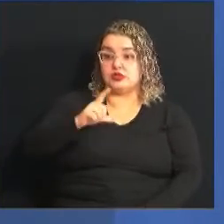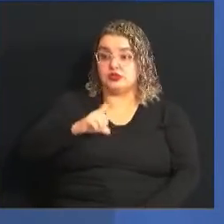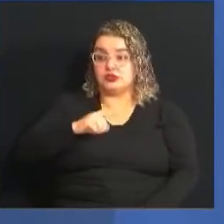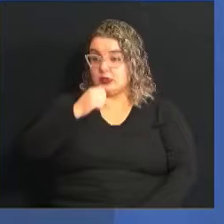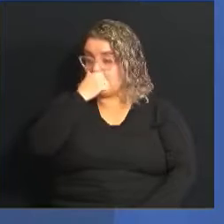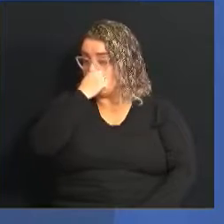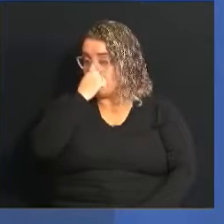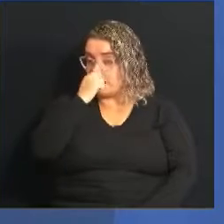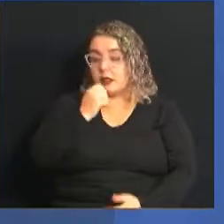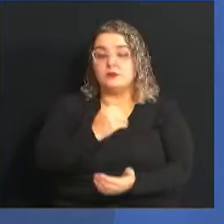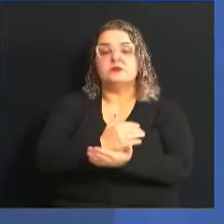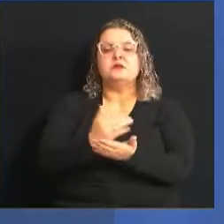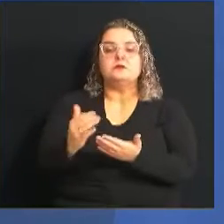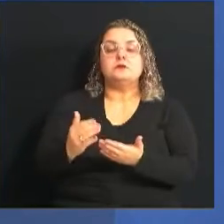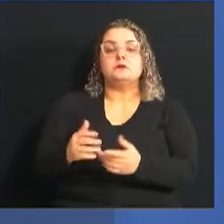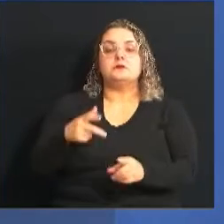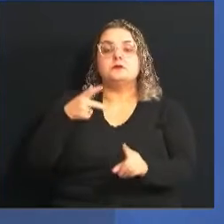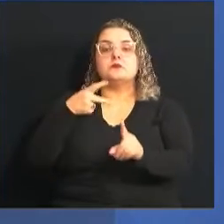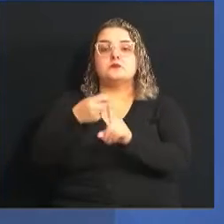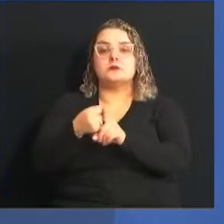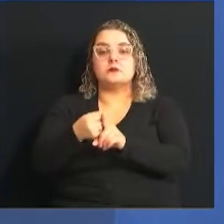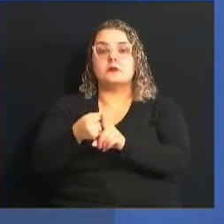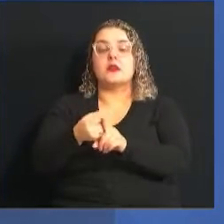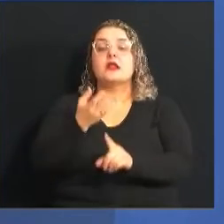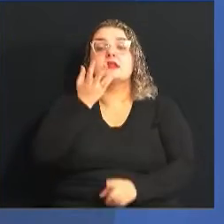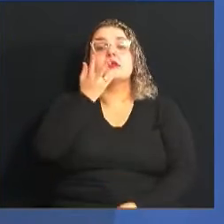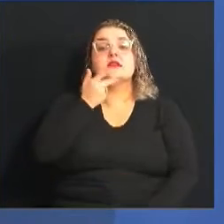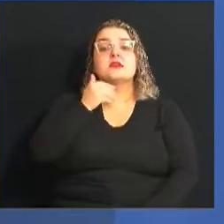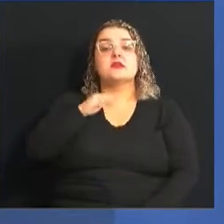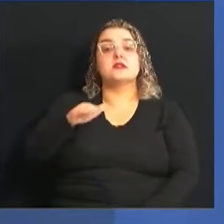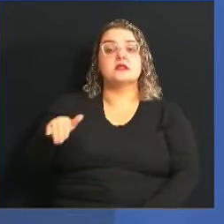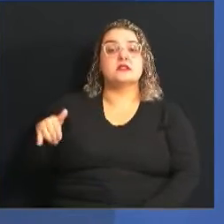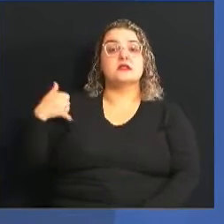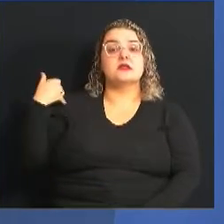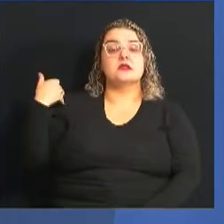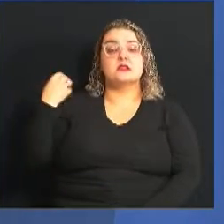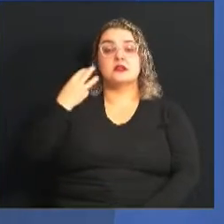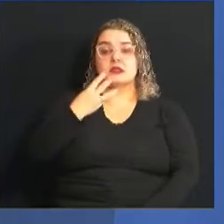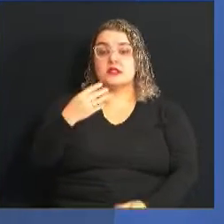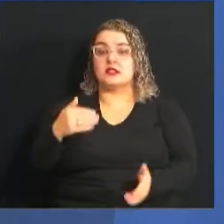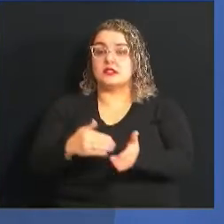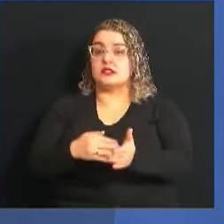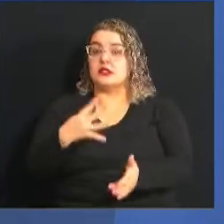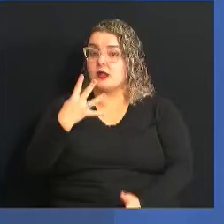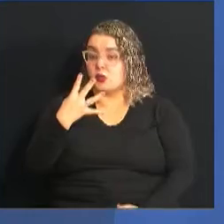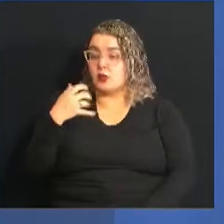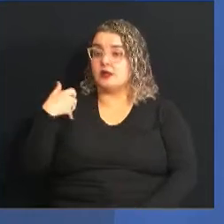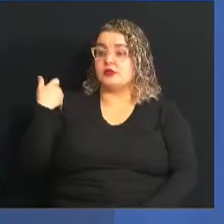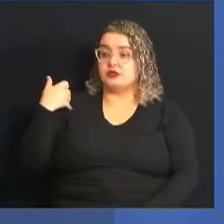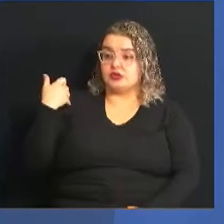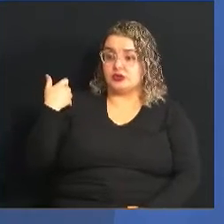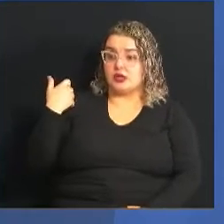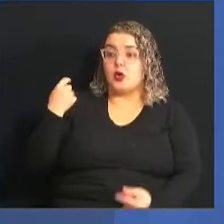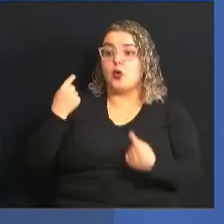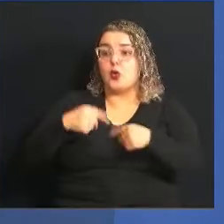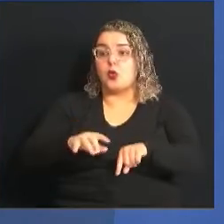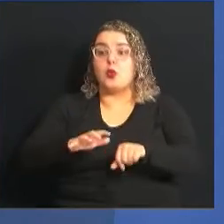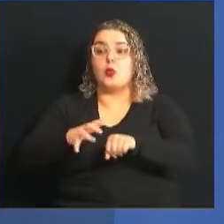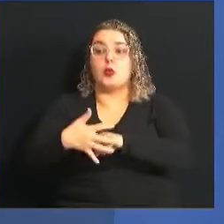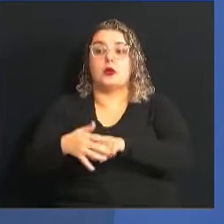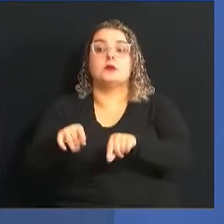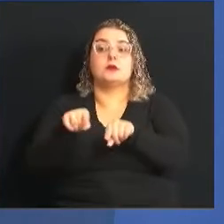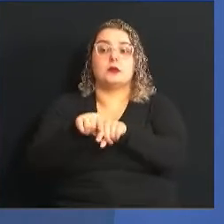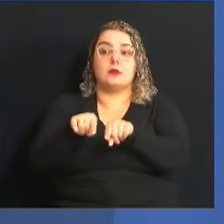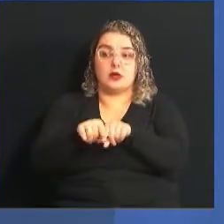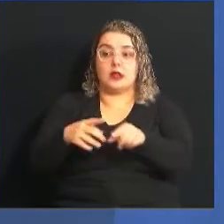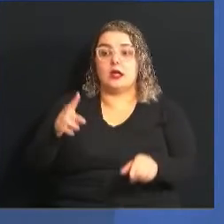o início da vacinação nas crianças entre 3 e 4 anos contra a Covid-19 também. A